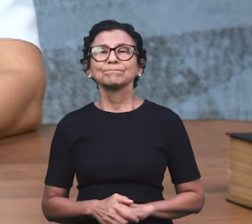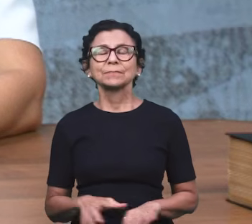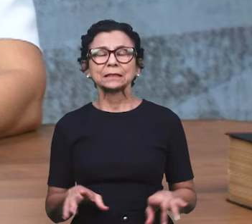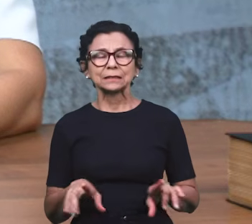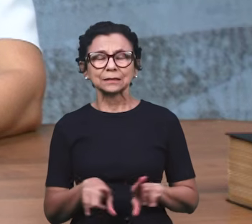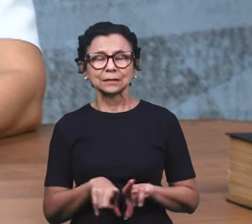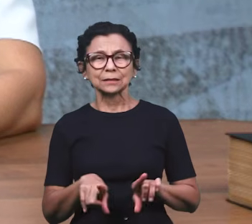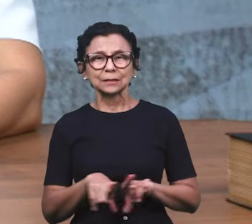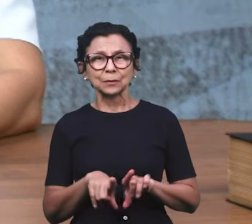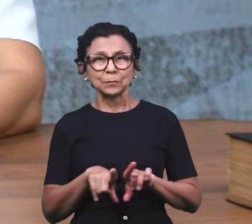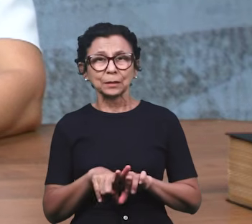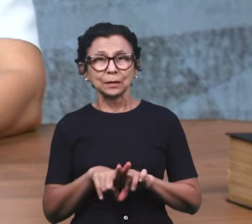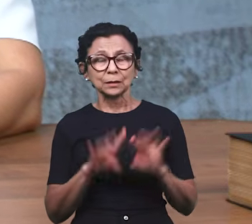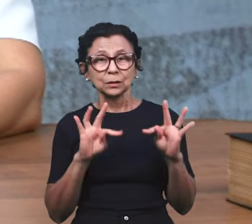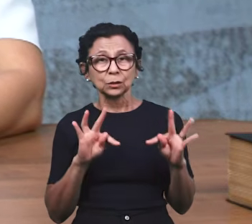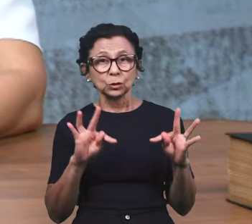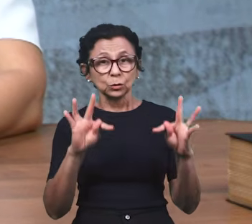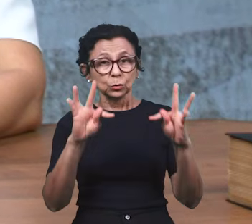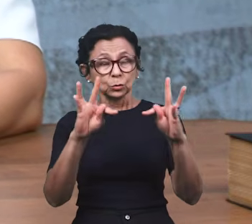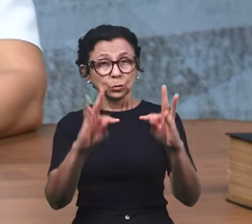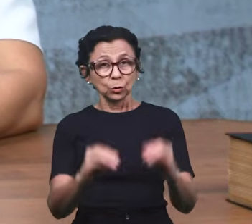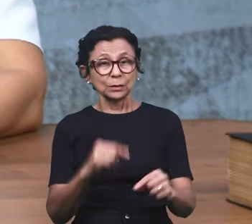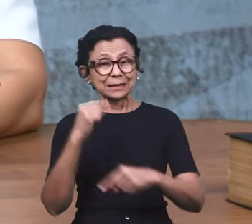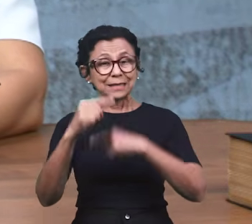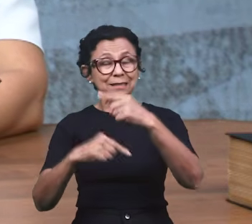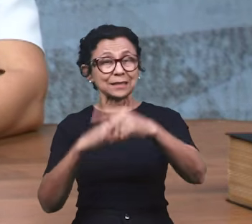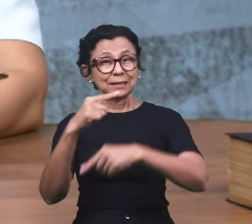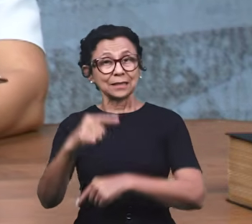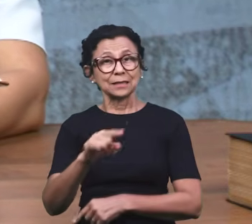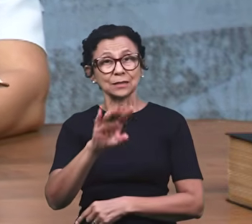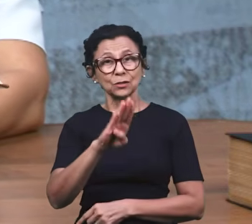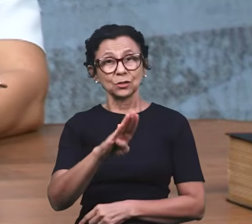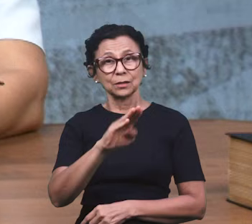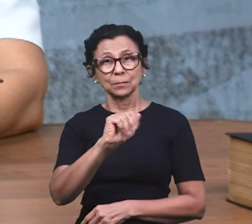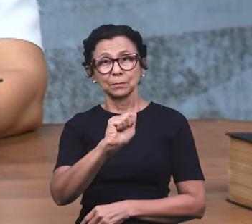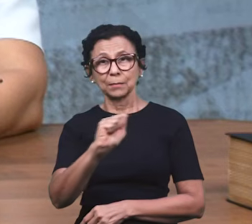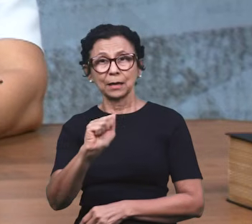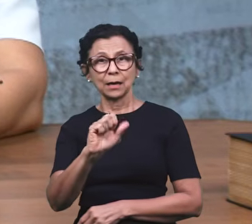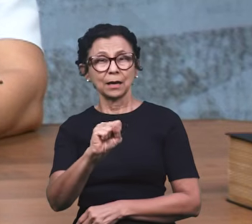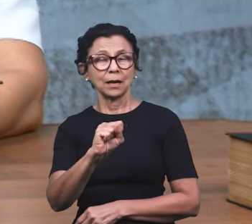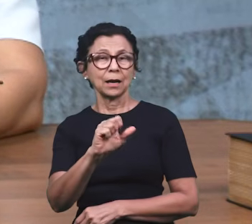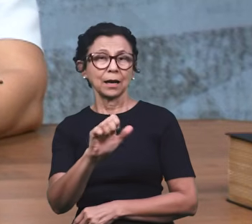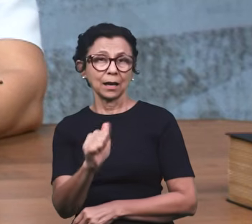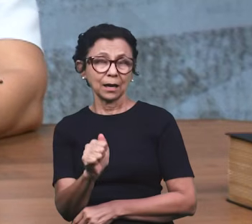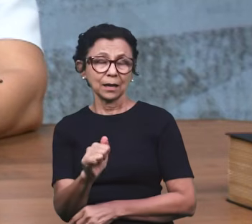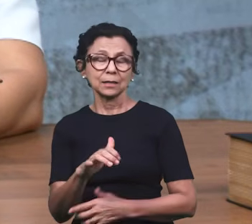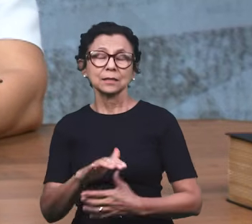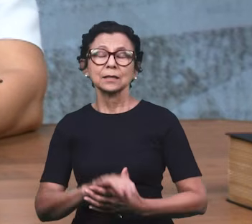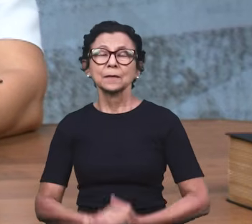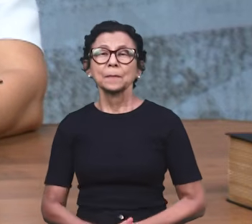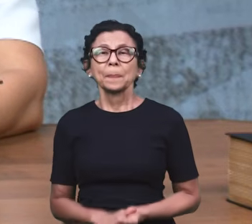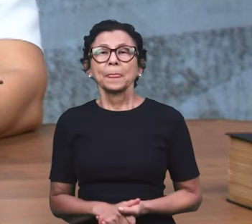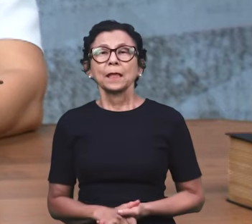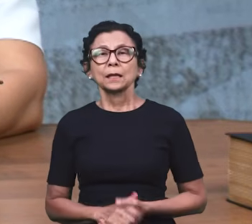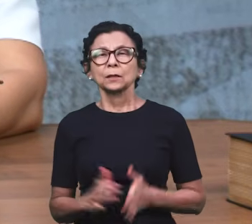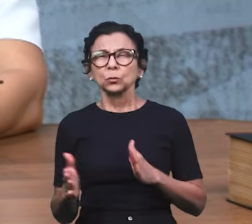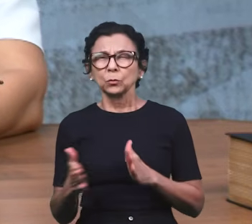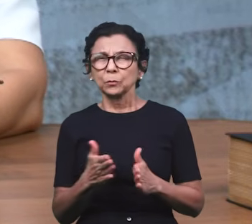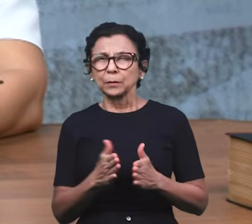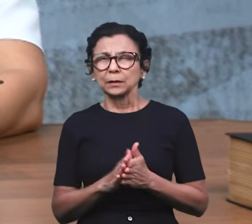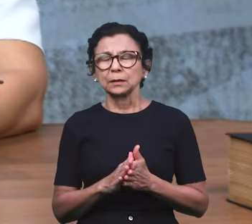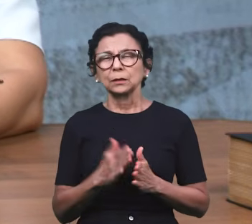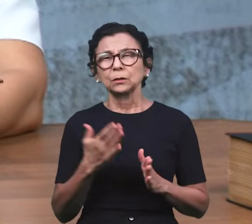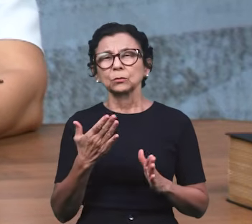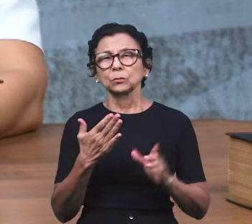Zinri toda a casa de Baasa, conforme a palavra do Senhor que falara pelo ministério do profeta